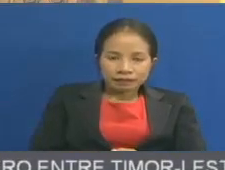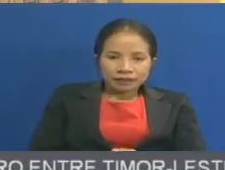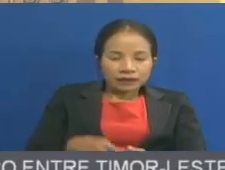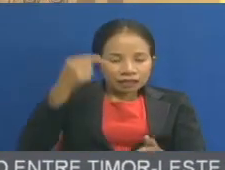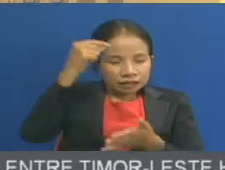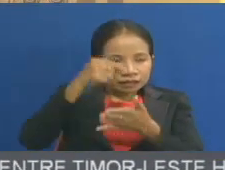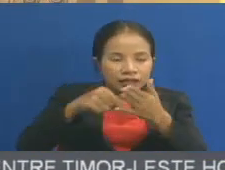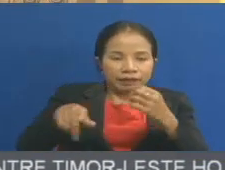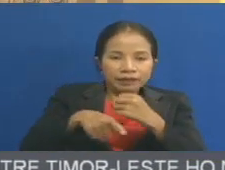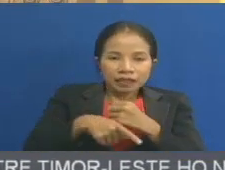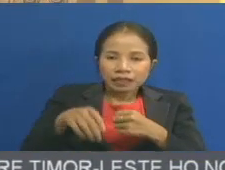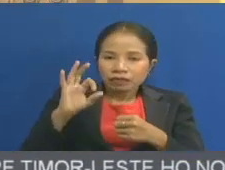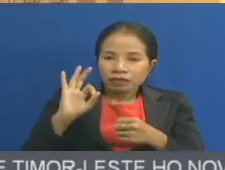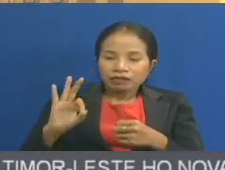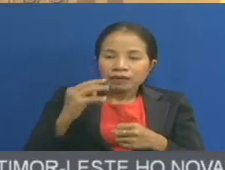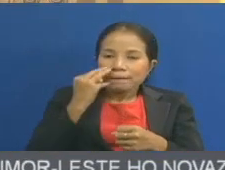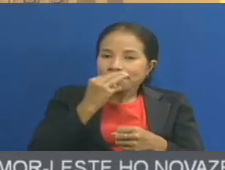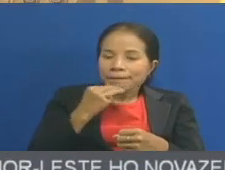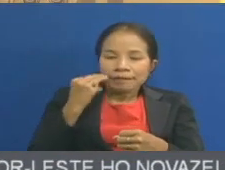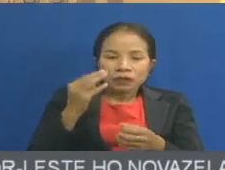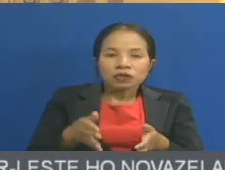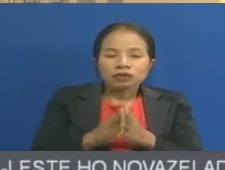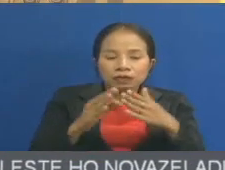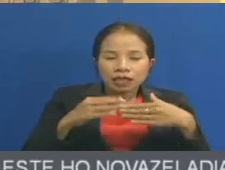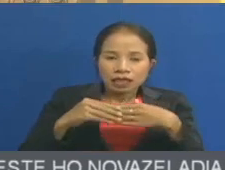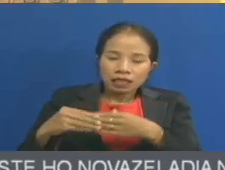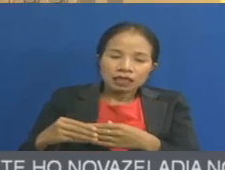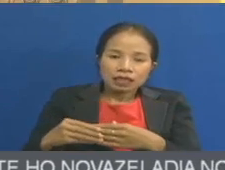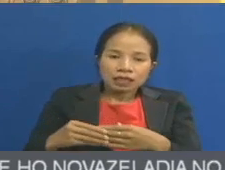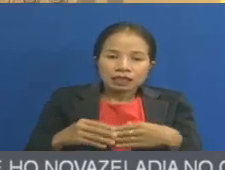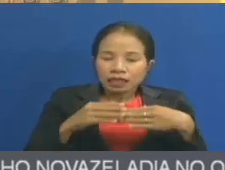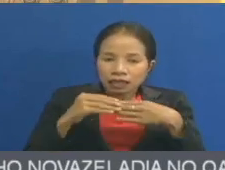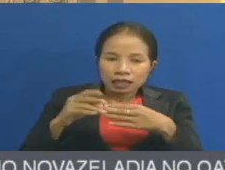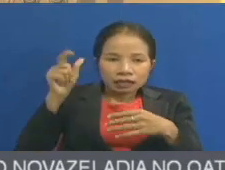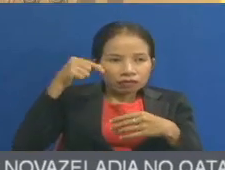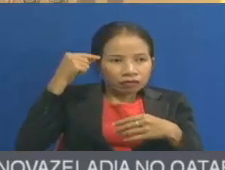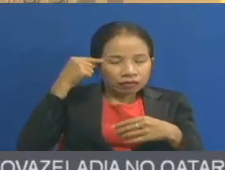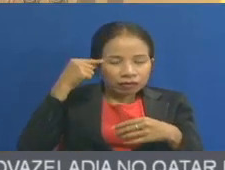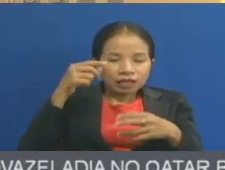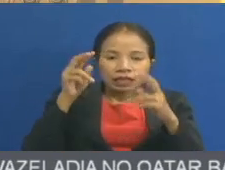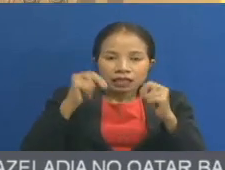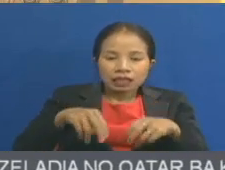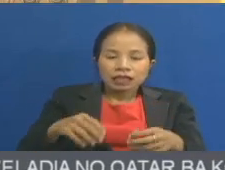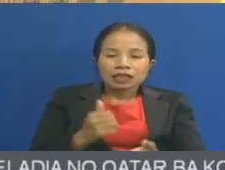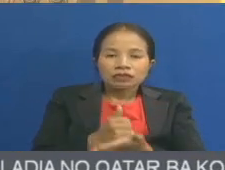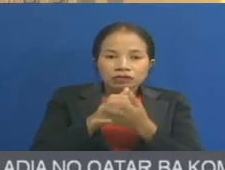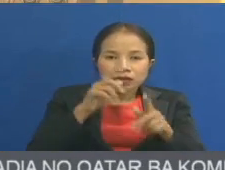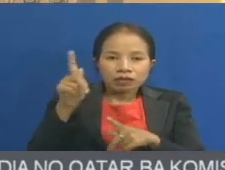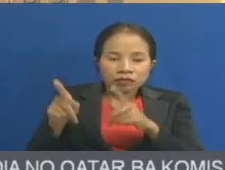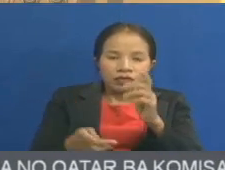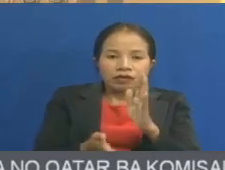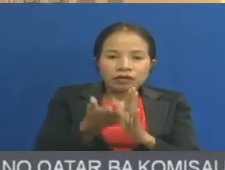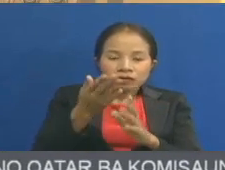Secretariu geral Partido Fretilin Maria Alcatiri Rus sub lideranța nebesei ucun e guvernação. Tem que servir povo hodi